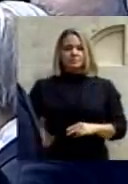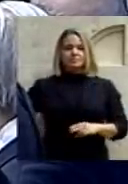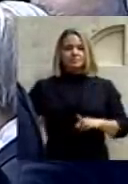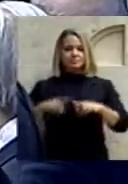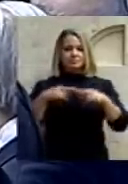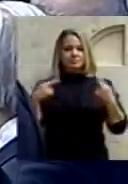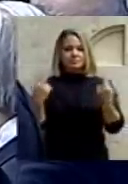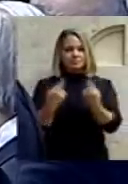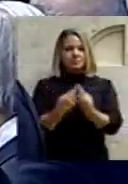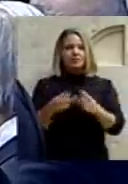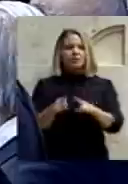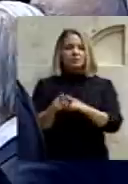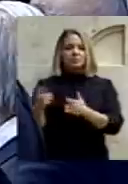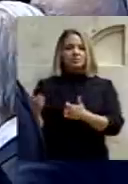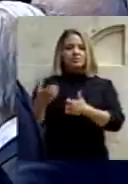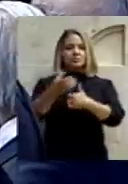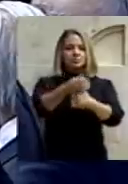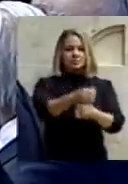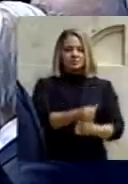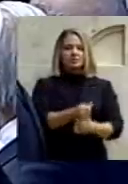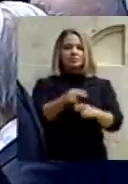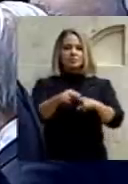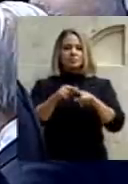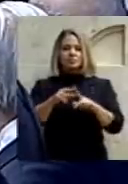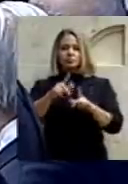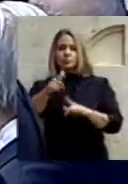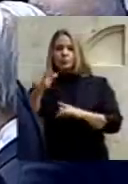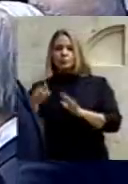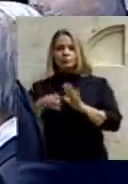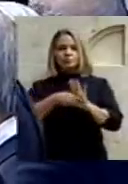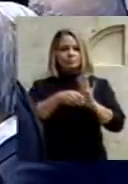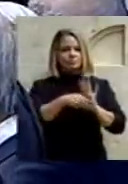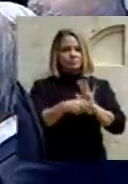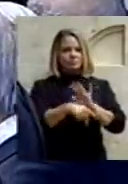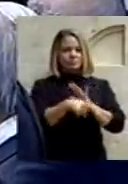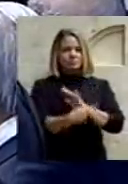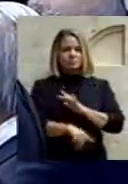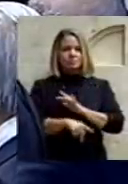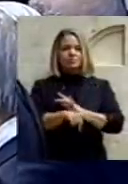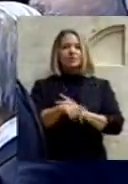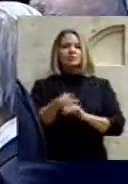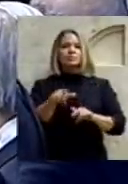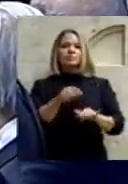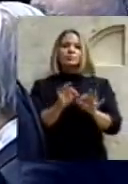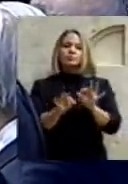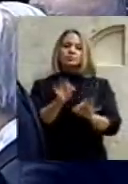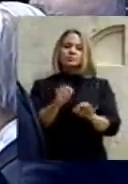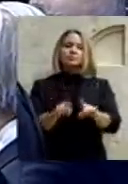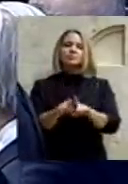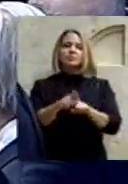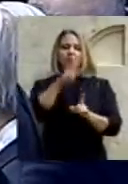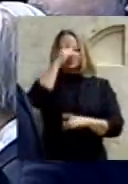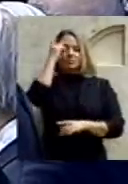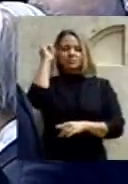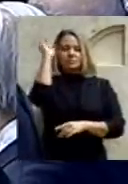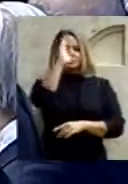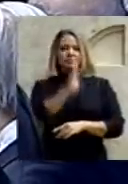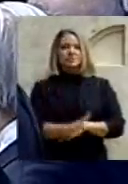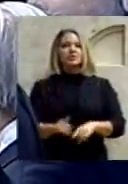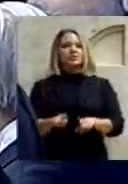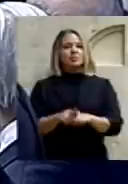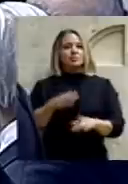sessão, pelo empossado, pelos demais membros do Tribunal, pelo senhor Procurador-Geral da República e por